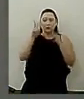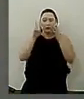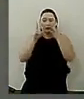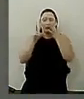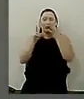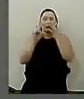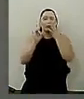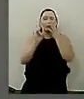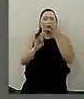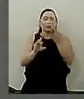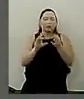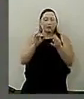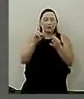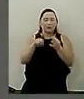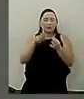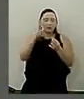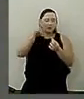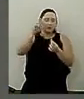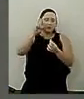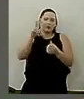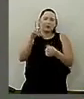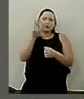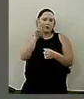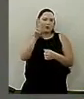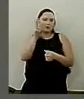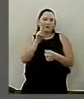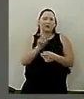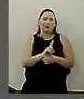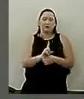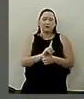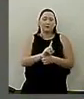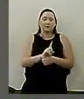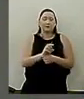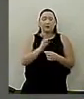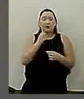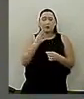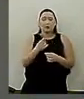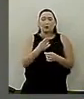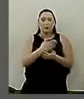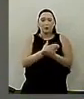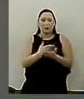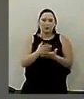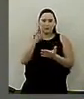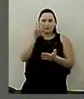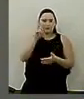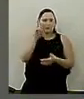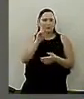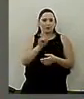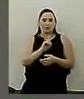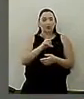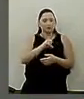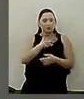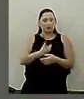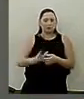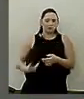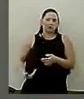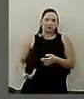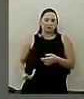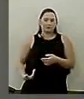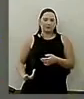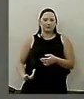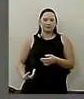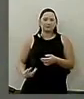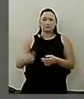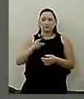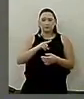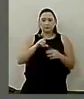só o Senhor da história, ele não é só aquele que entrou na história, ele governa a história,